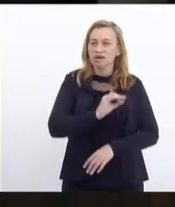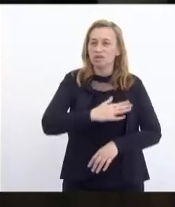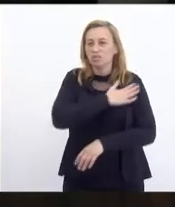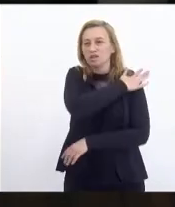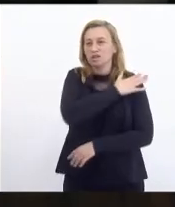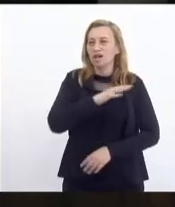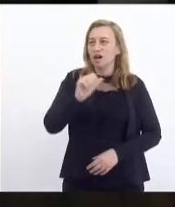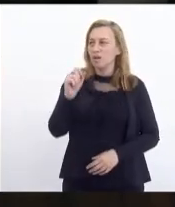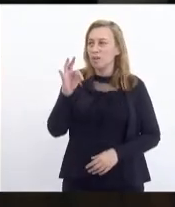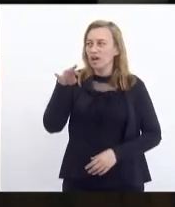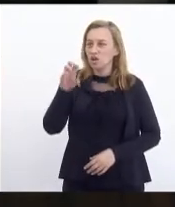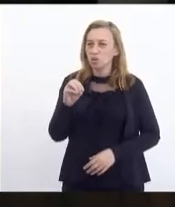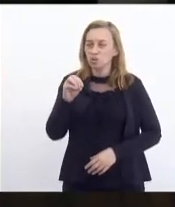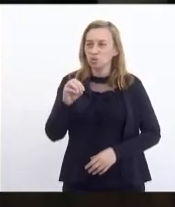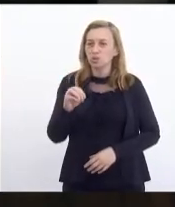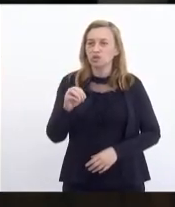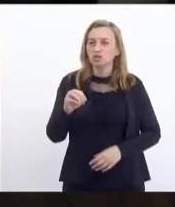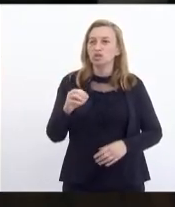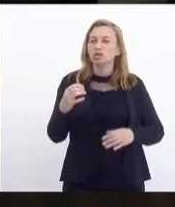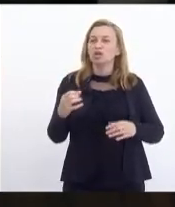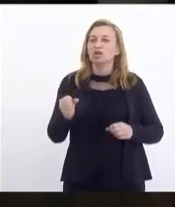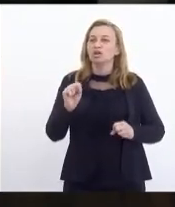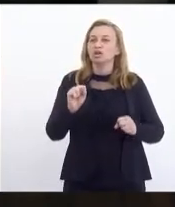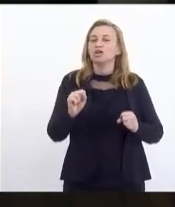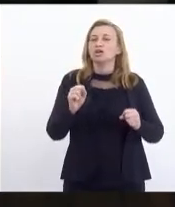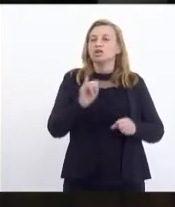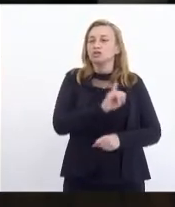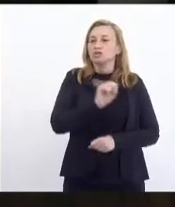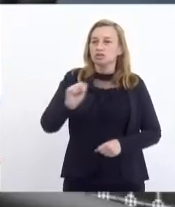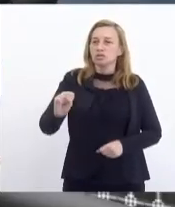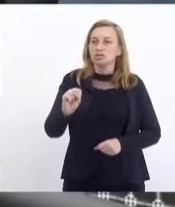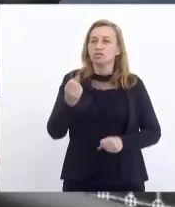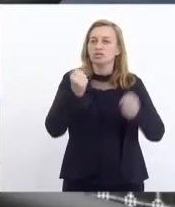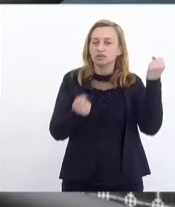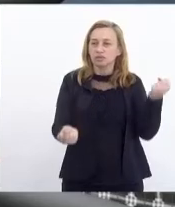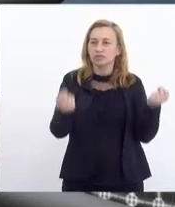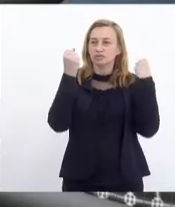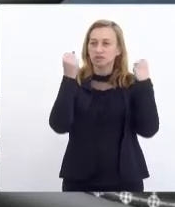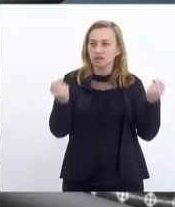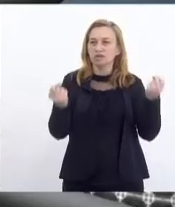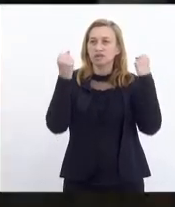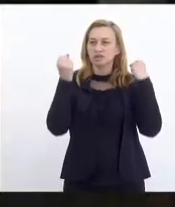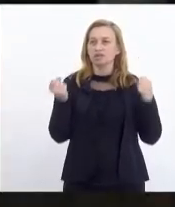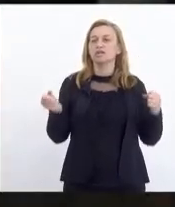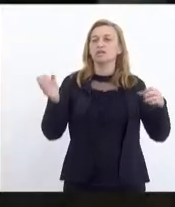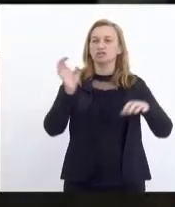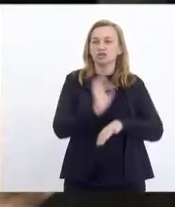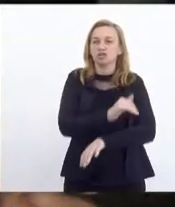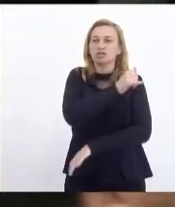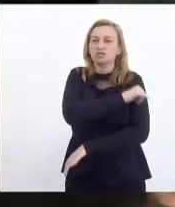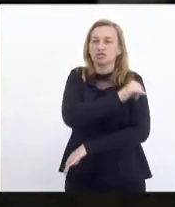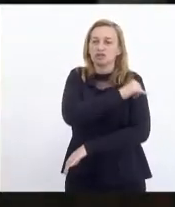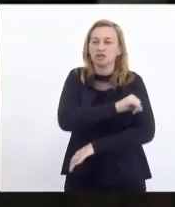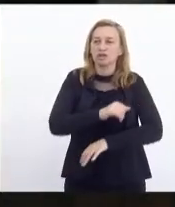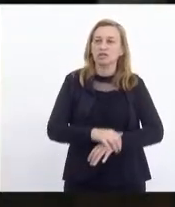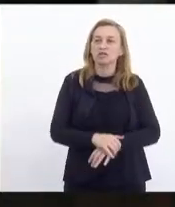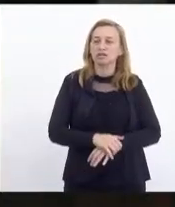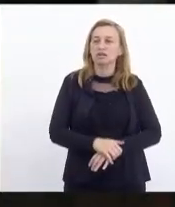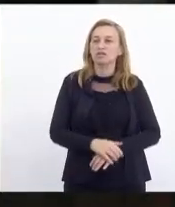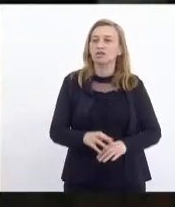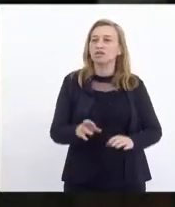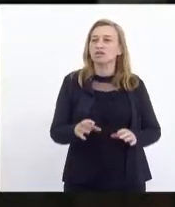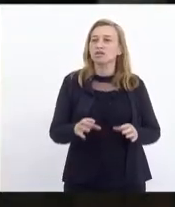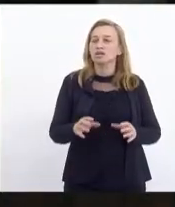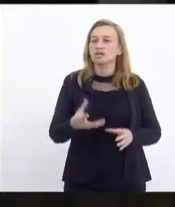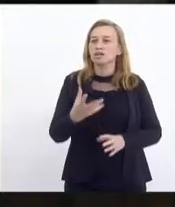Alberto Colles, instrutor de educação física da Polícia Militar do Estado do Rio de Janeiro. Parecida à Comissão de Normas Internas e Proporções Externas,